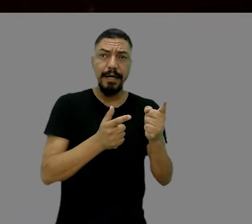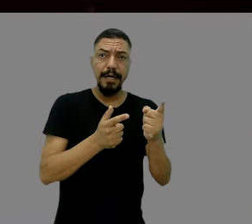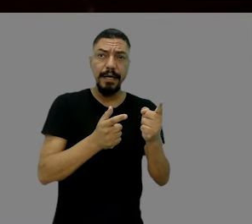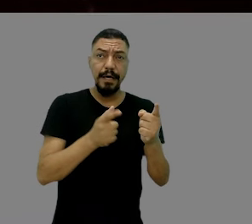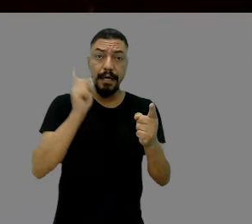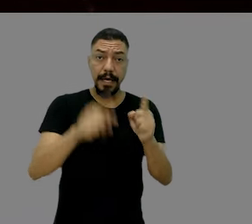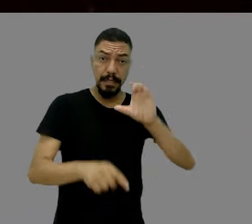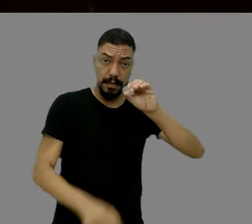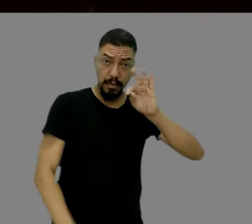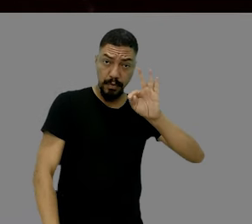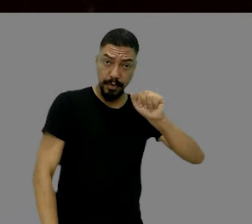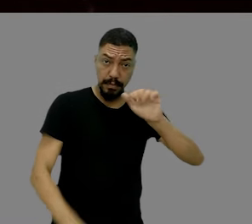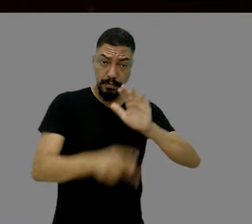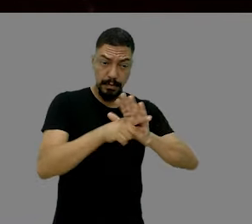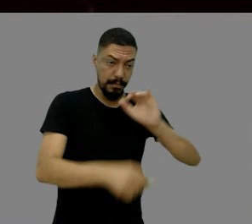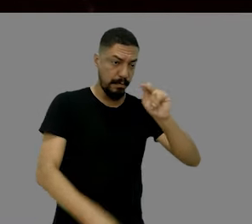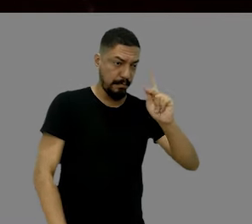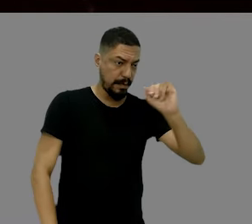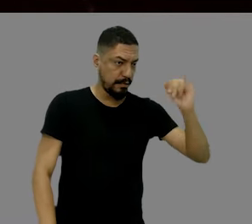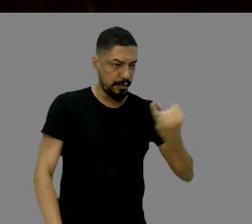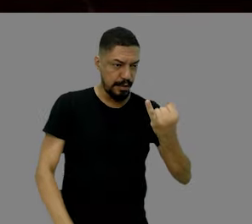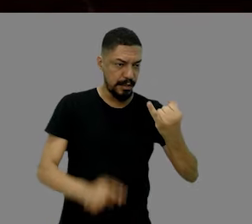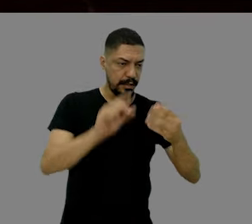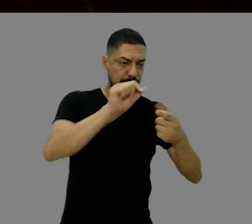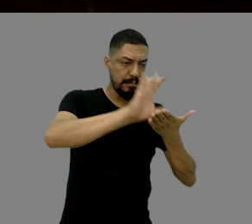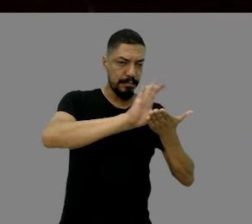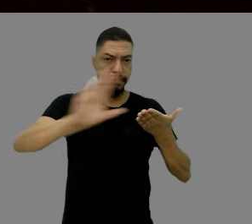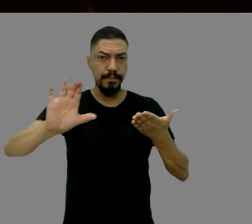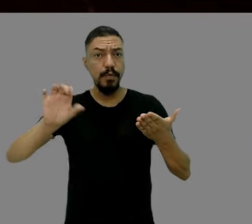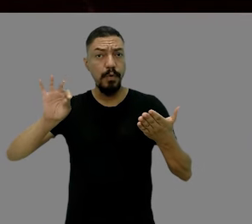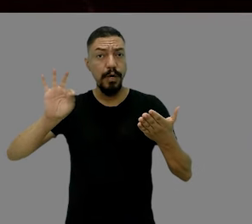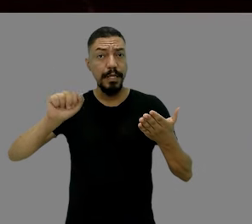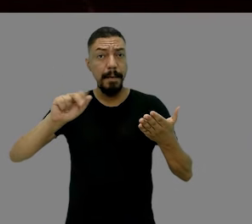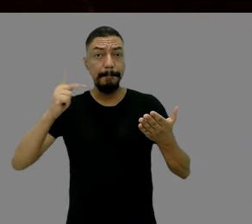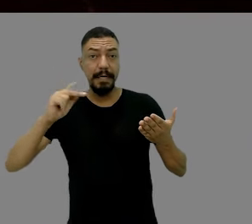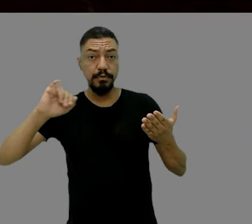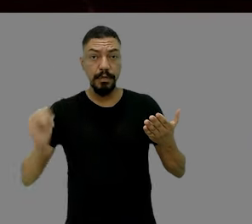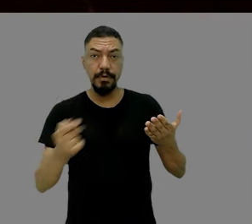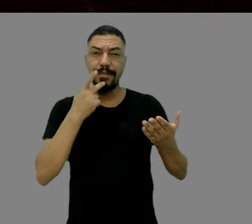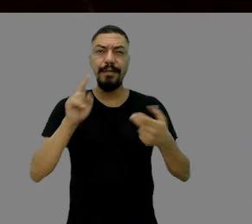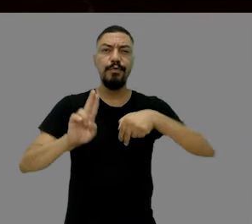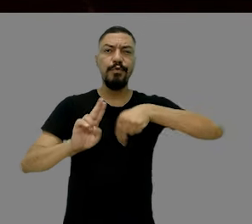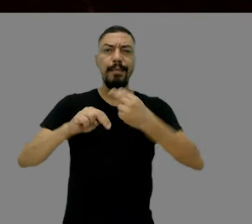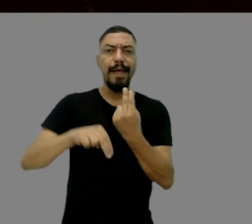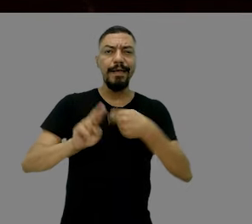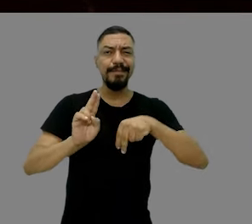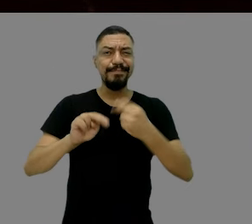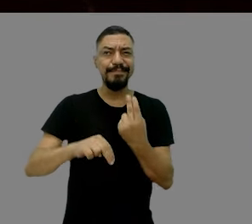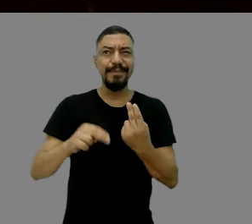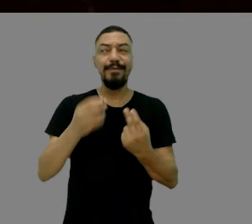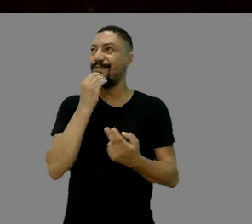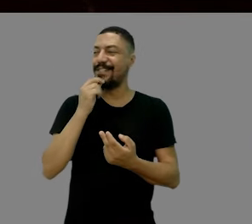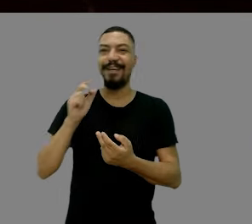conta PJ para a conta PJ. A gente falou até do Nubank, acho que a coisa que eu devia ganhar comissão por